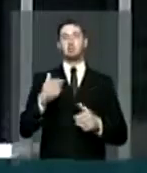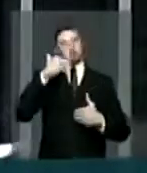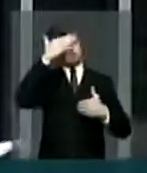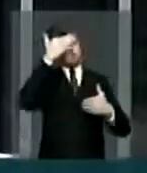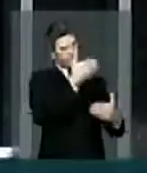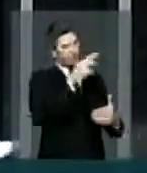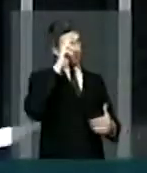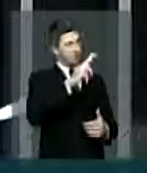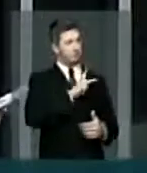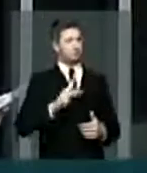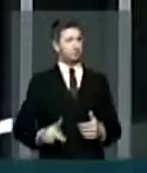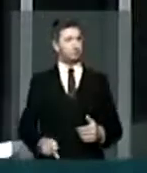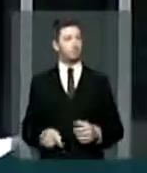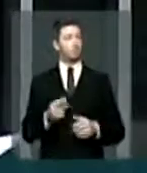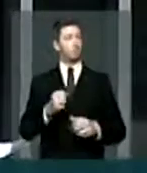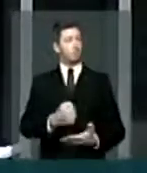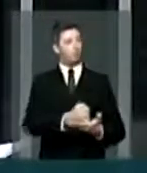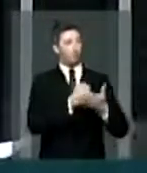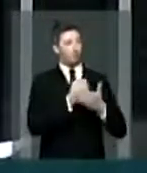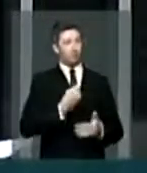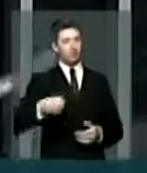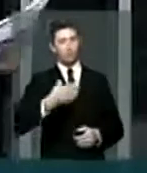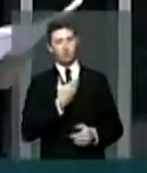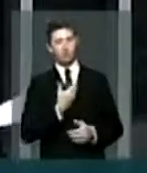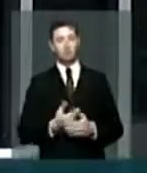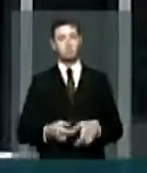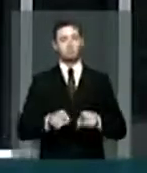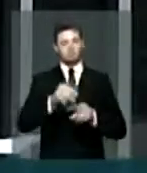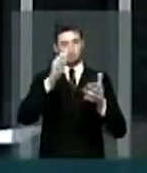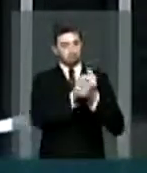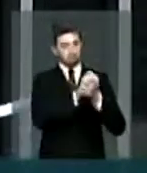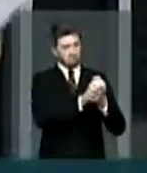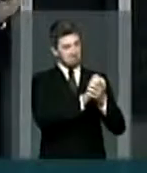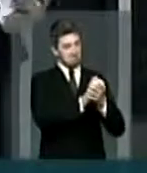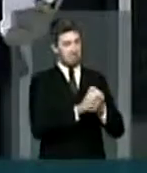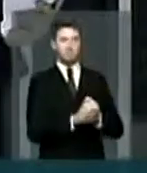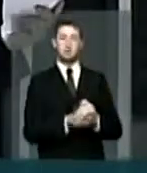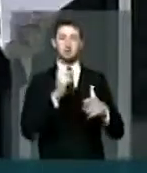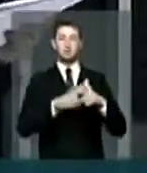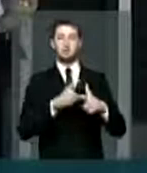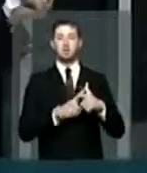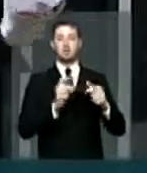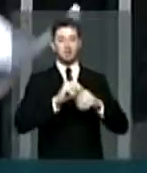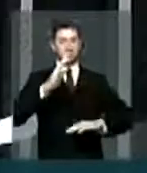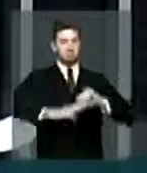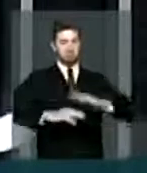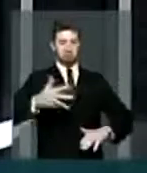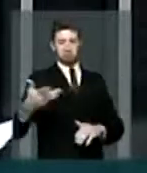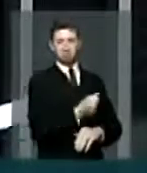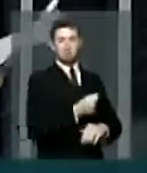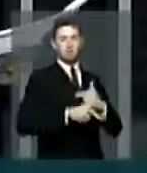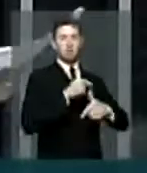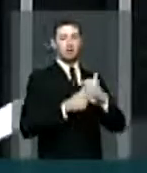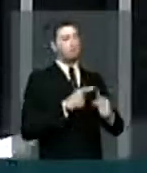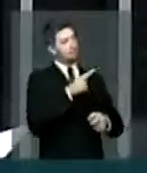Vossa Excelência o constante apoio que nos tem dado e lhe parabenizo pela forma tão eficaz e eficiente que Vossa Excelência